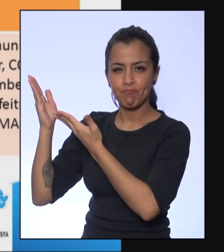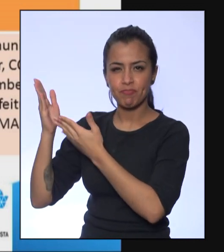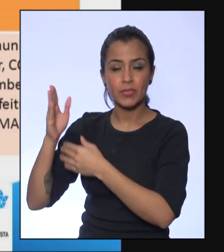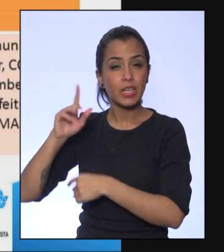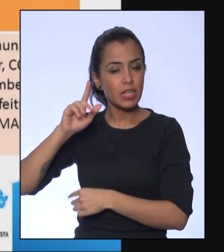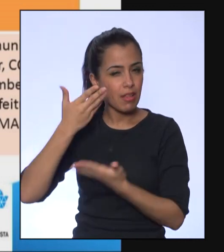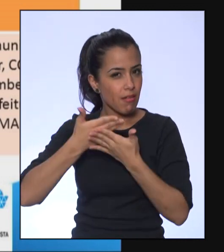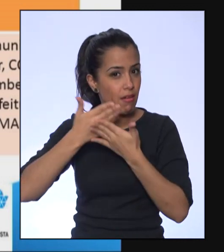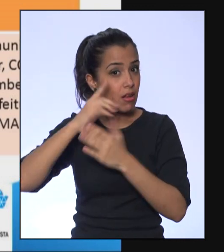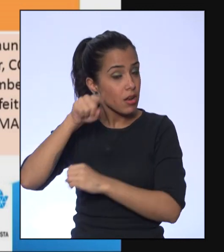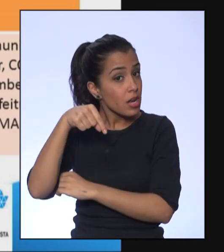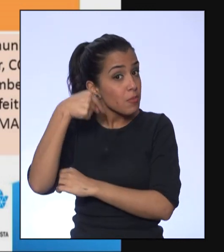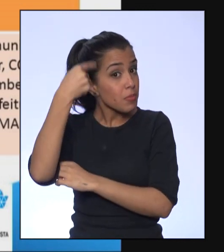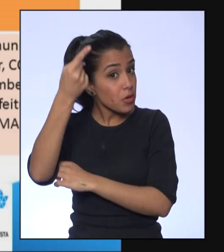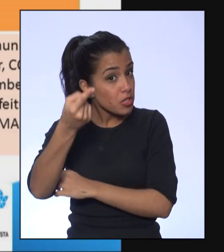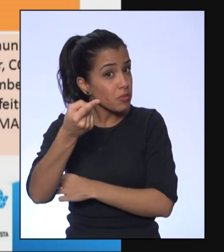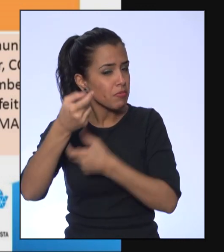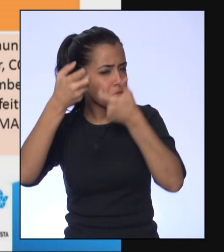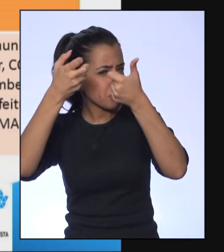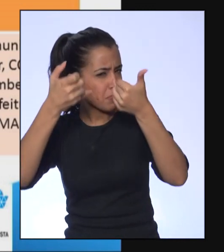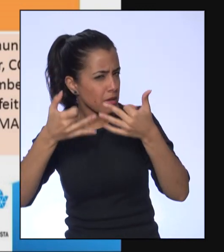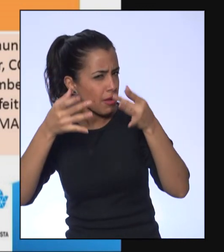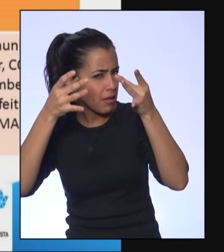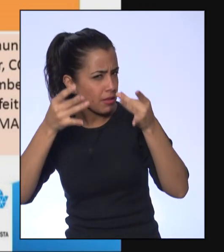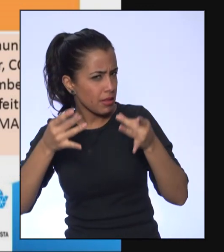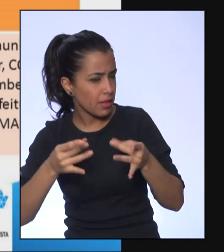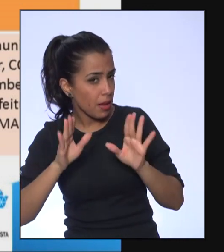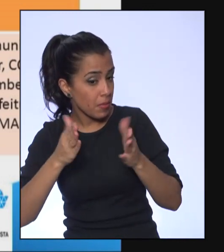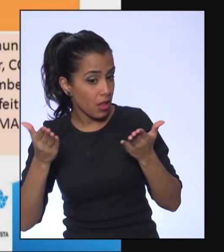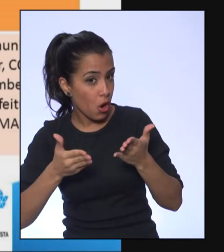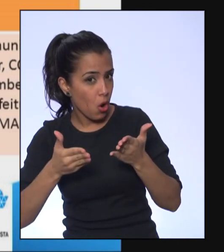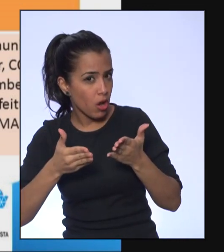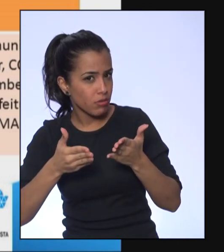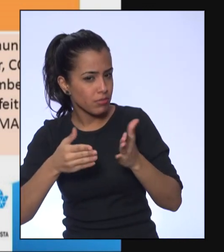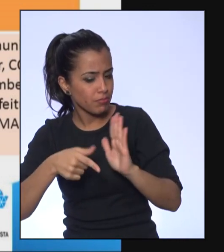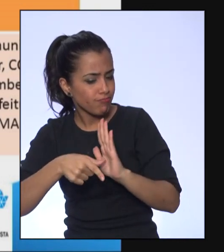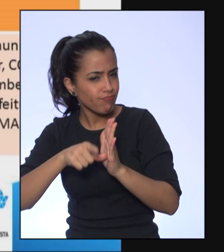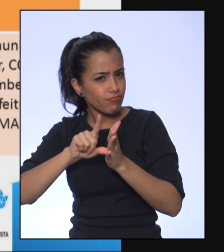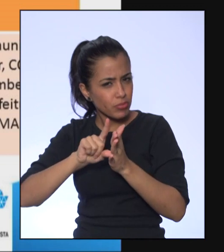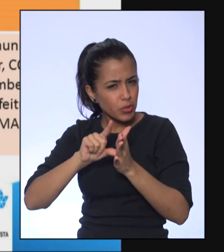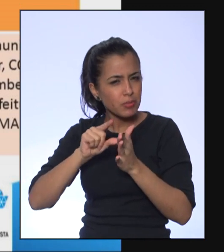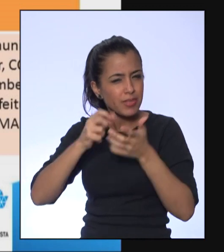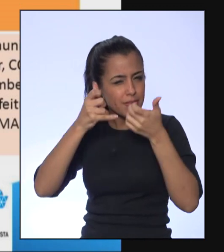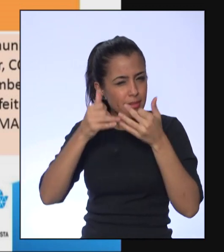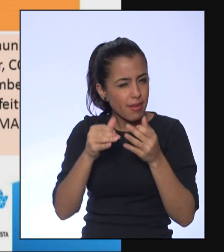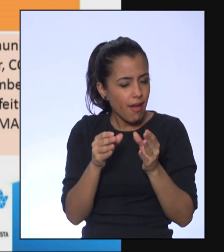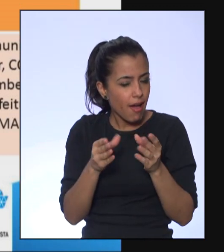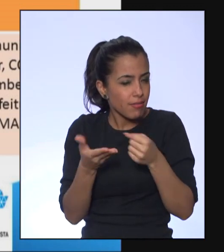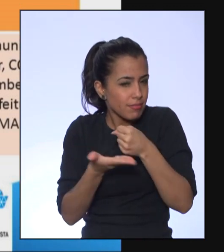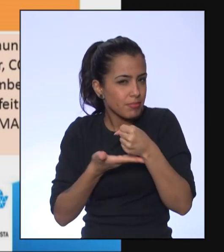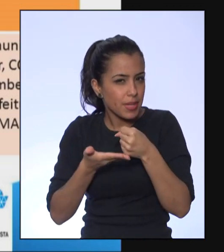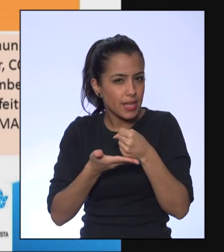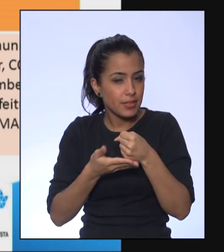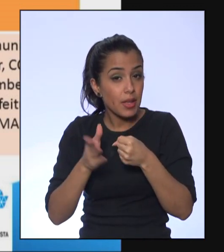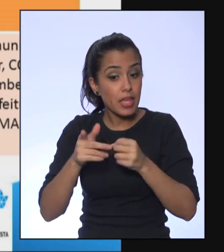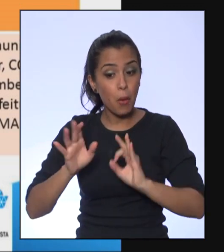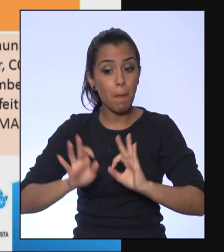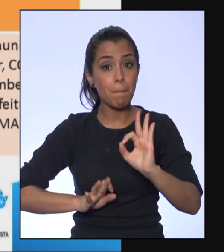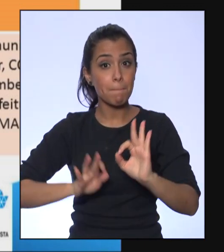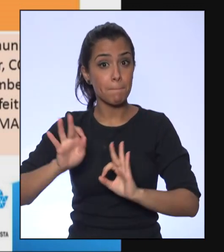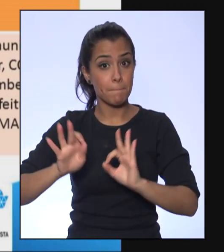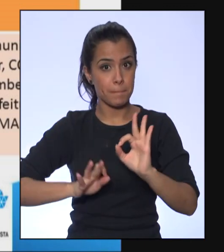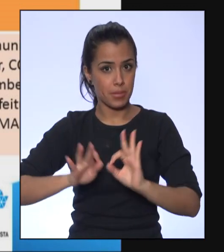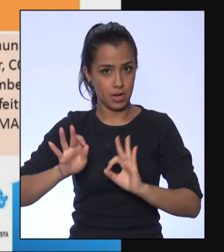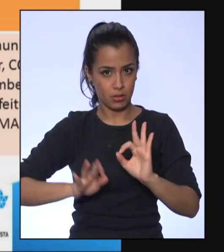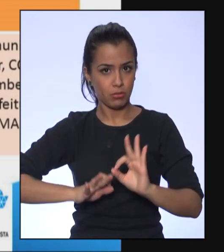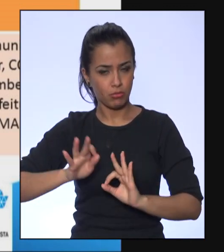próxima aula, mas eu já posso orientar vocês. É um plano de ação onde o grupo vai